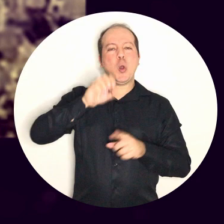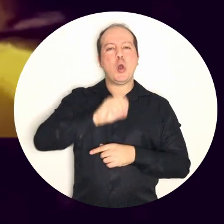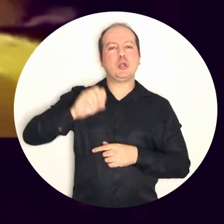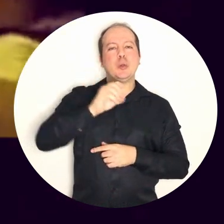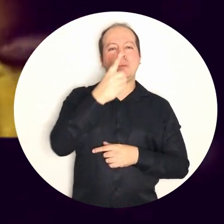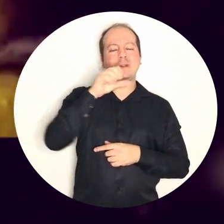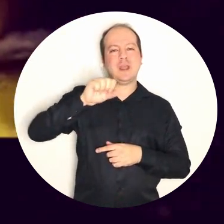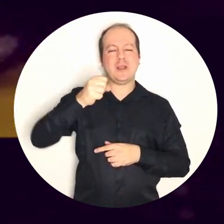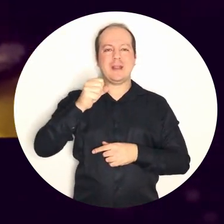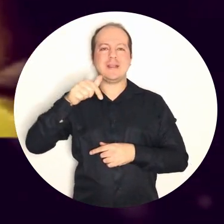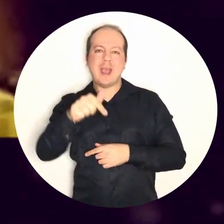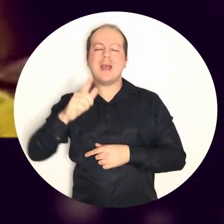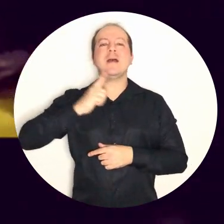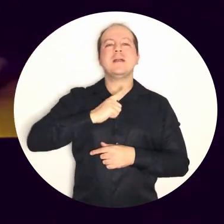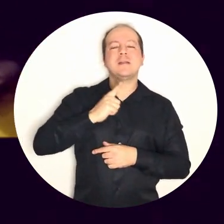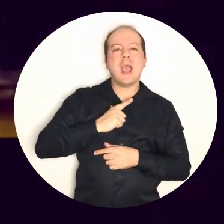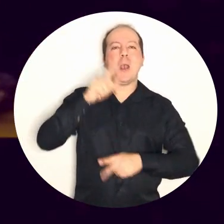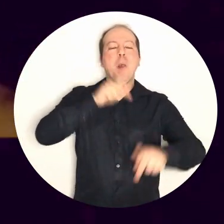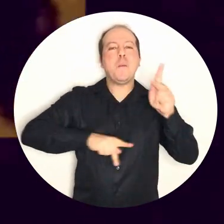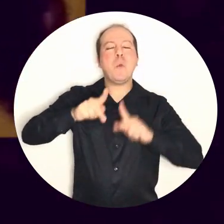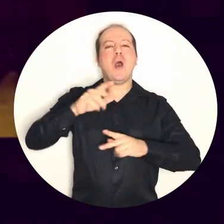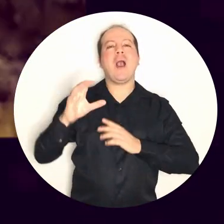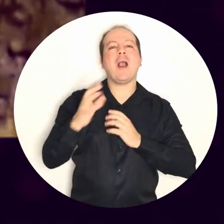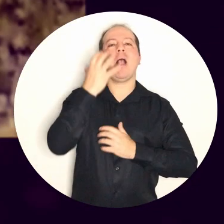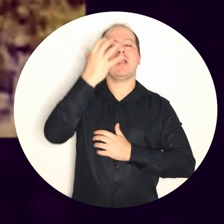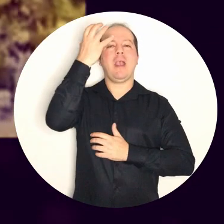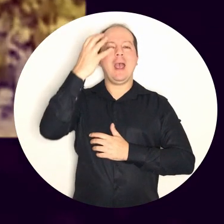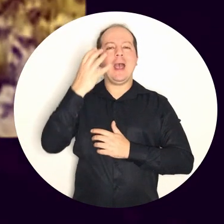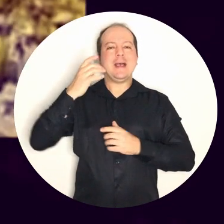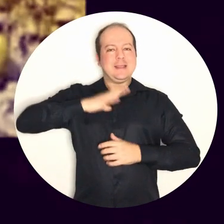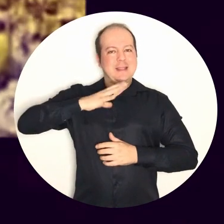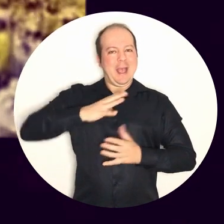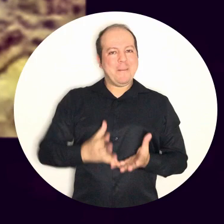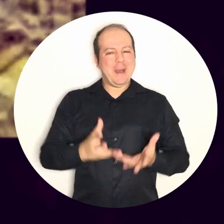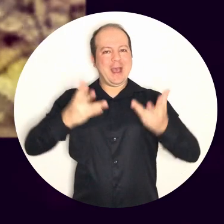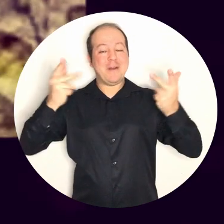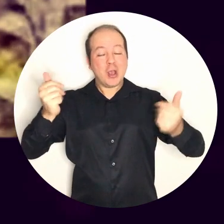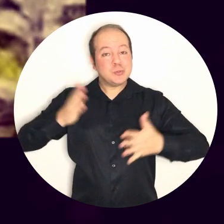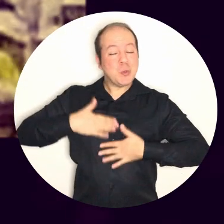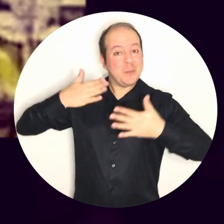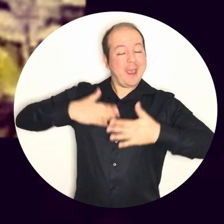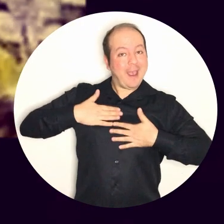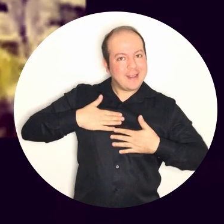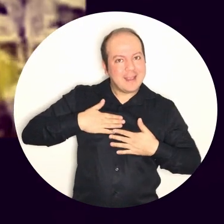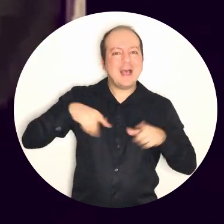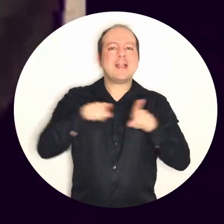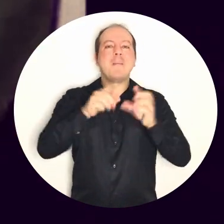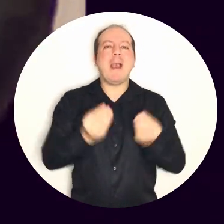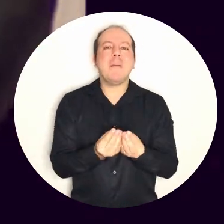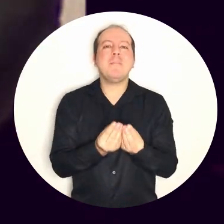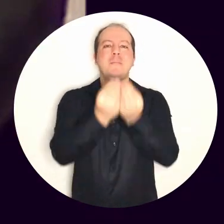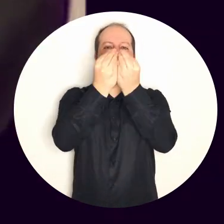de 1997, quando fez o povo cantar Cidade Maravilhosa de surpresa durante a